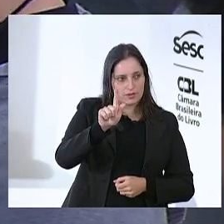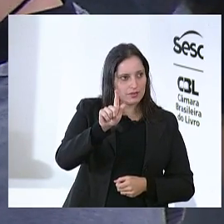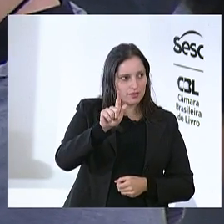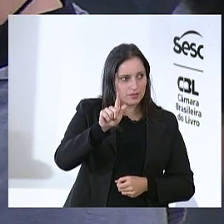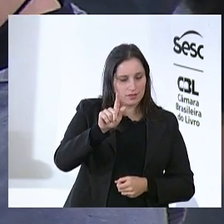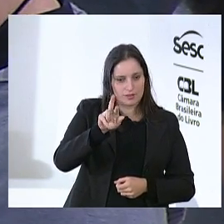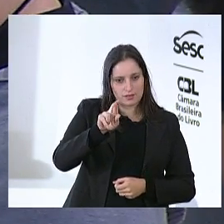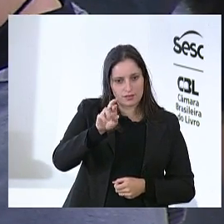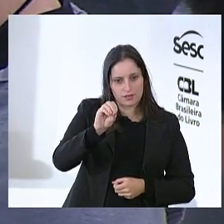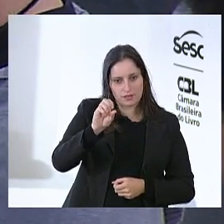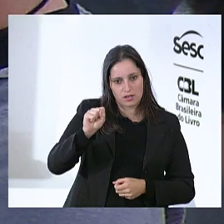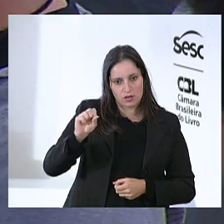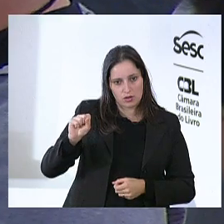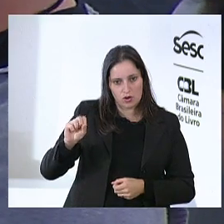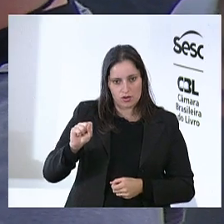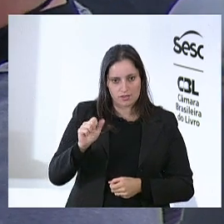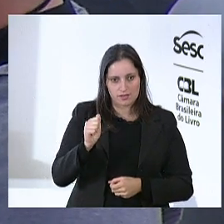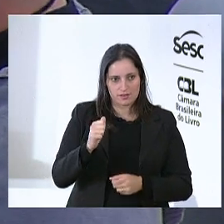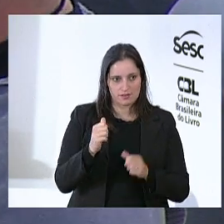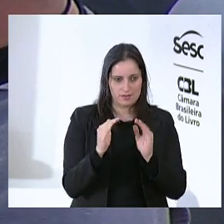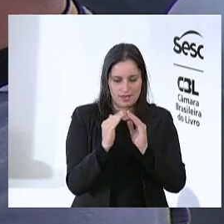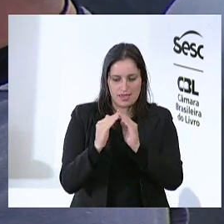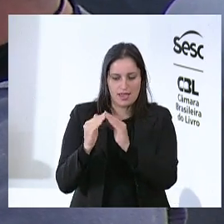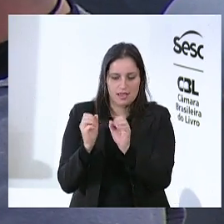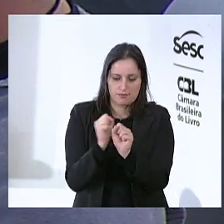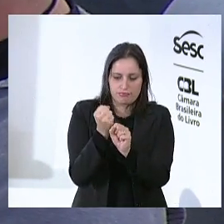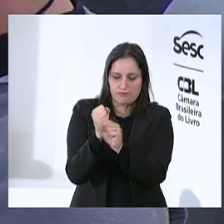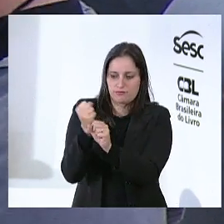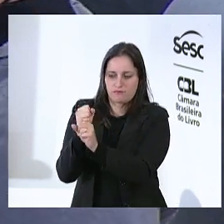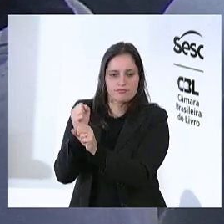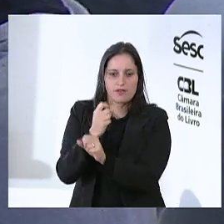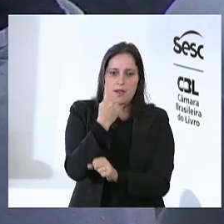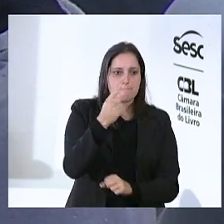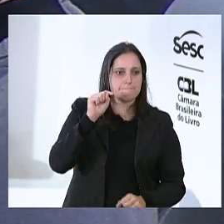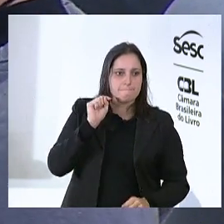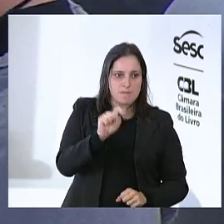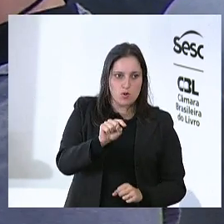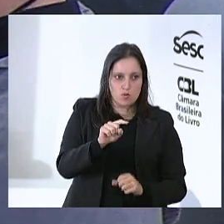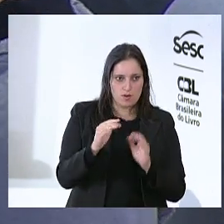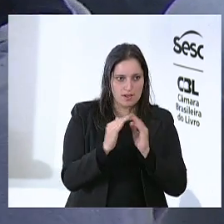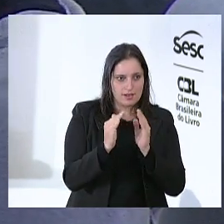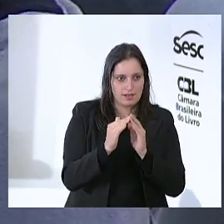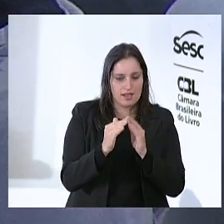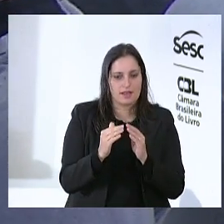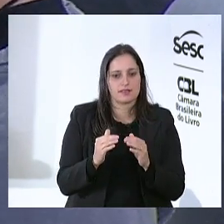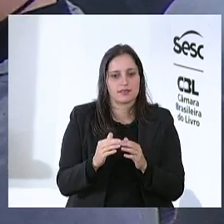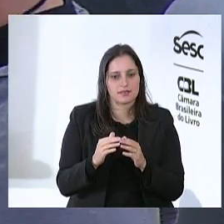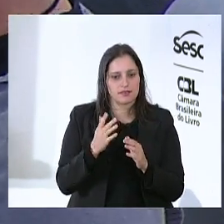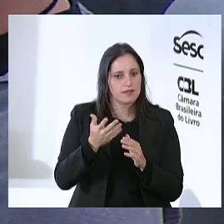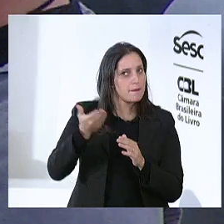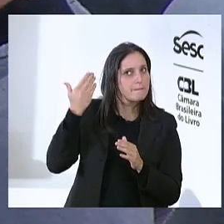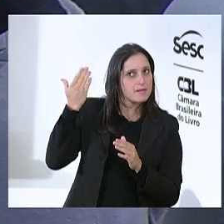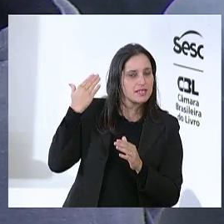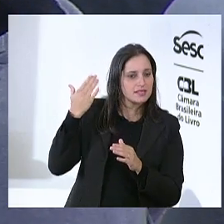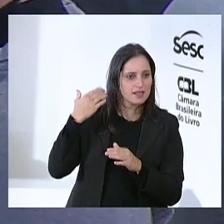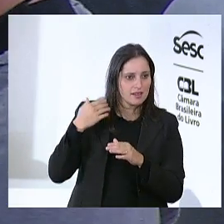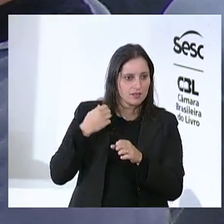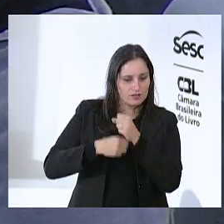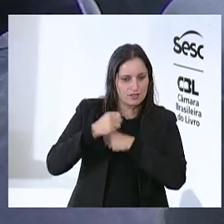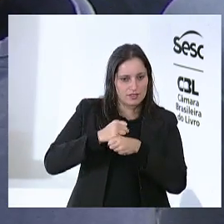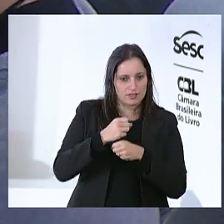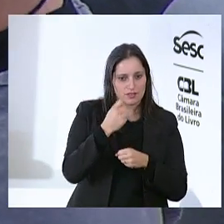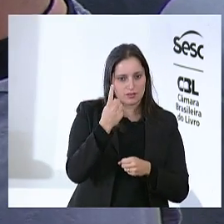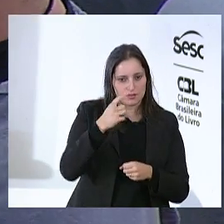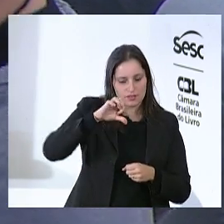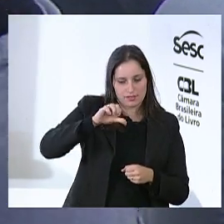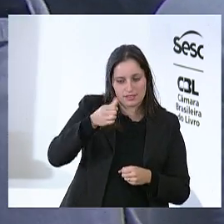para a população, e o nome do núcleo habitacional até hoje se chama, desde 1967, 31 de março.